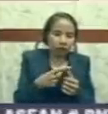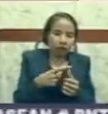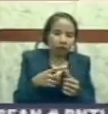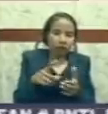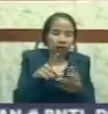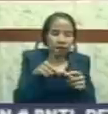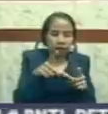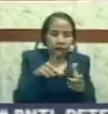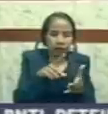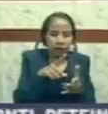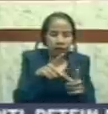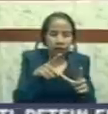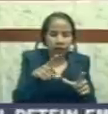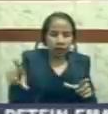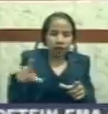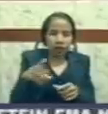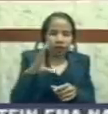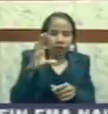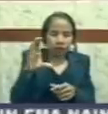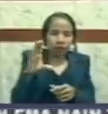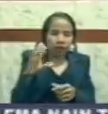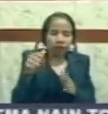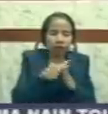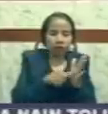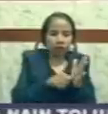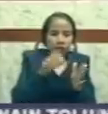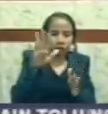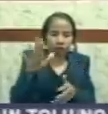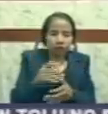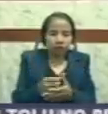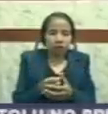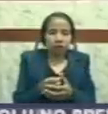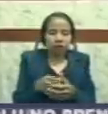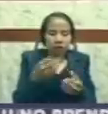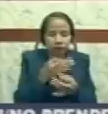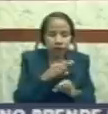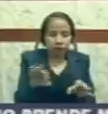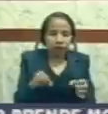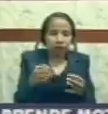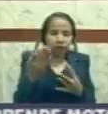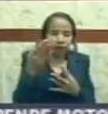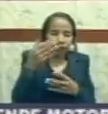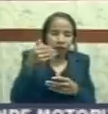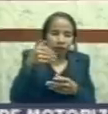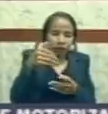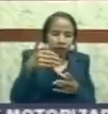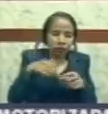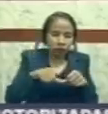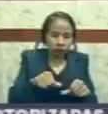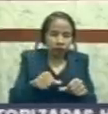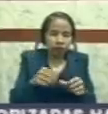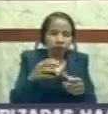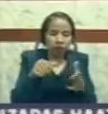linia C do artigo 5. Hotu tiama ita tama fali ba proposta